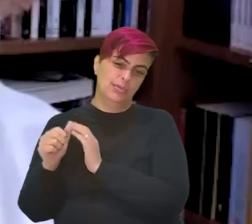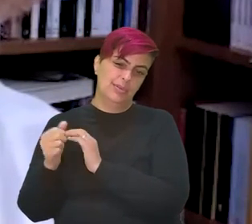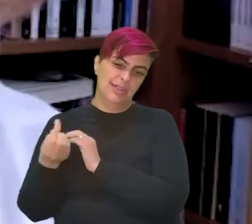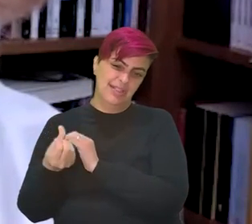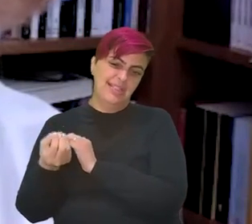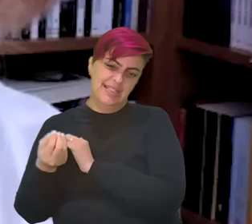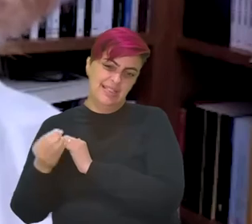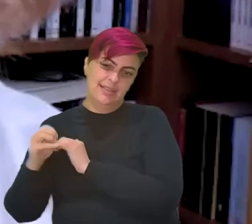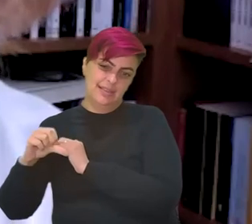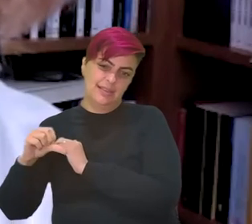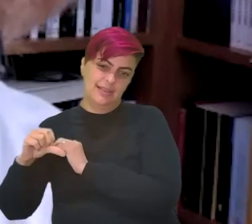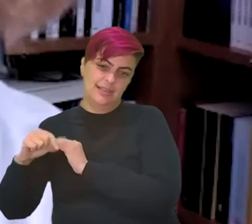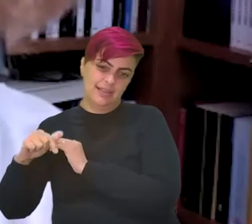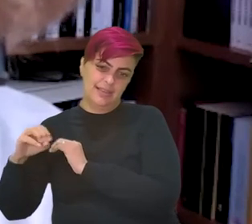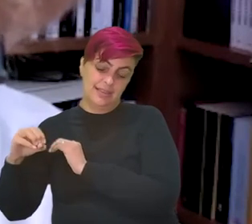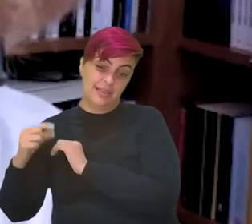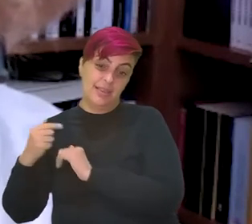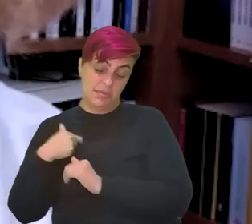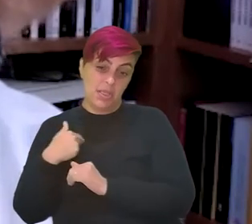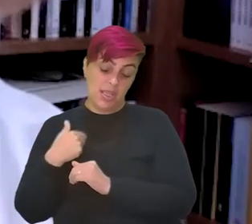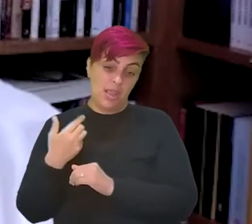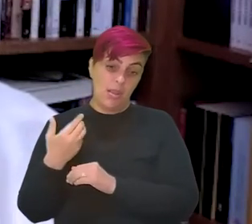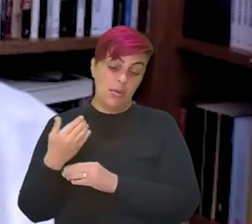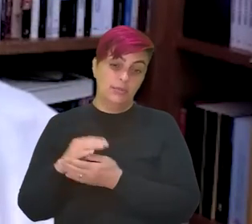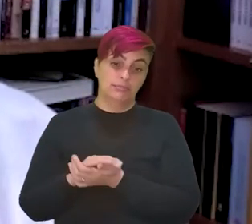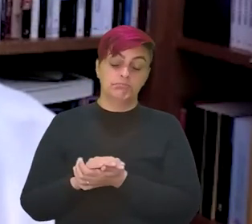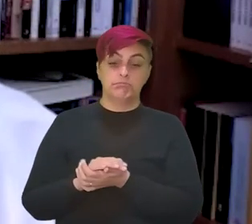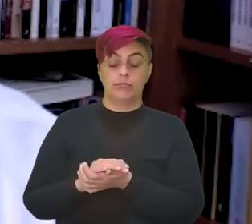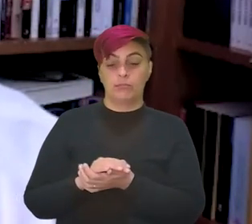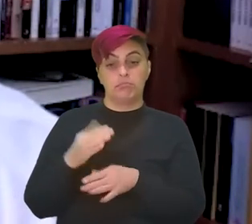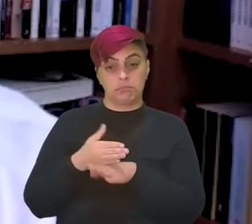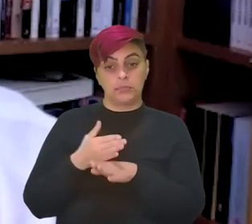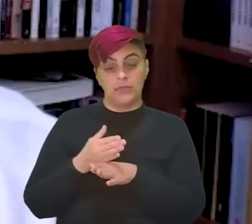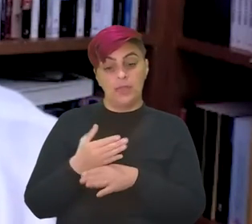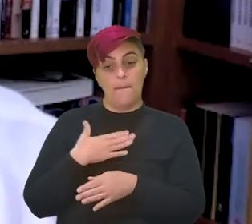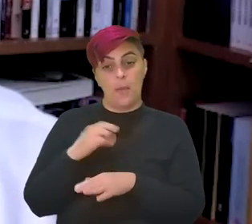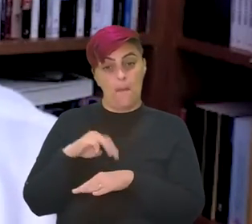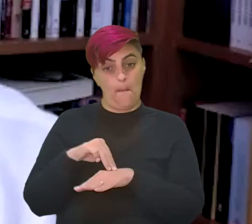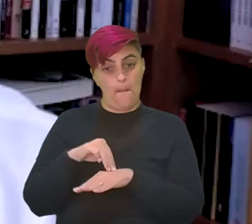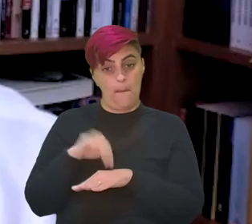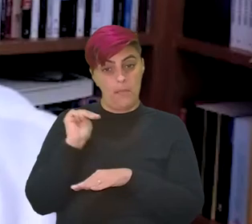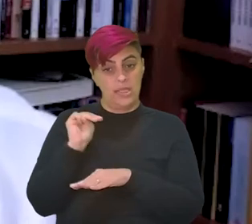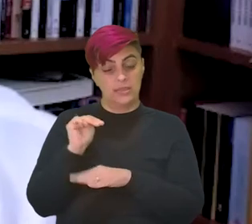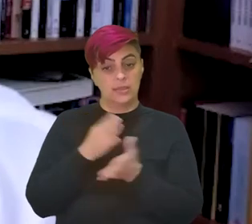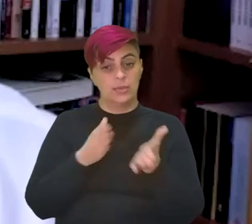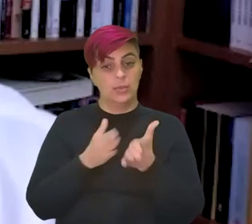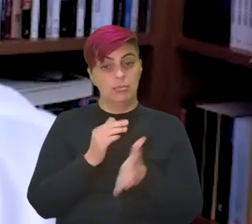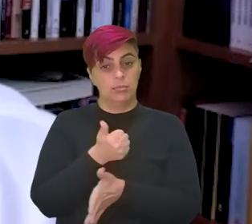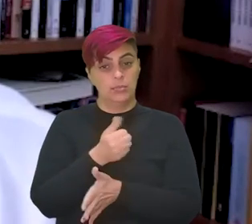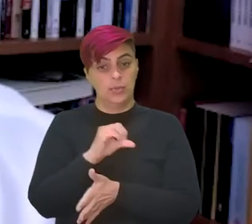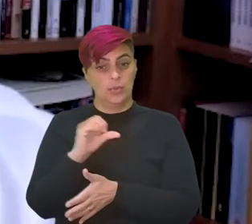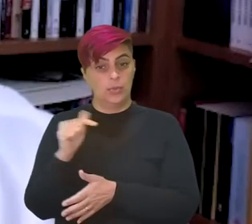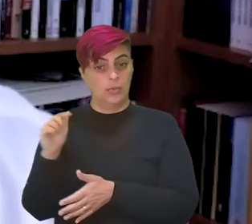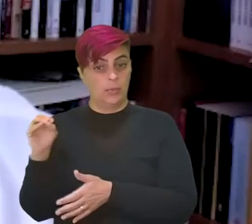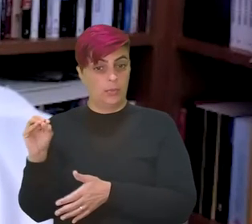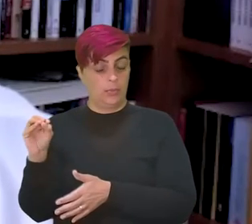de 60, 70, e eu fiz parte, o meu mestrado na década de 70.